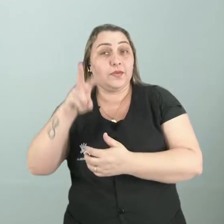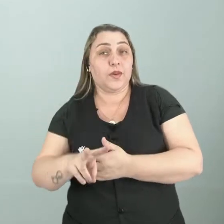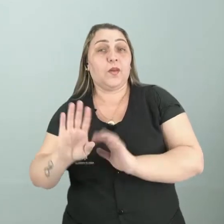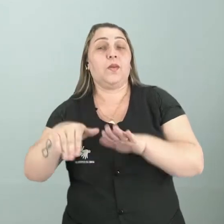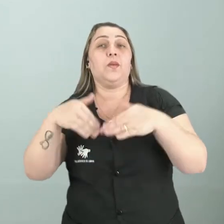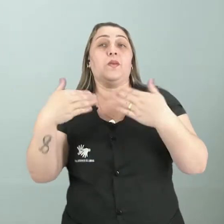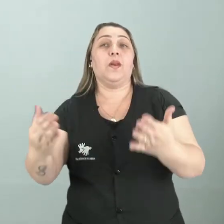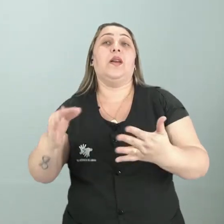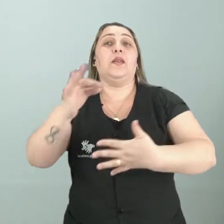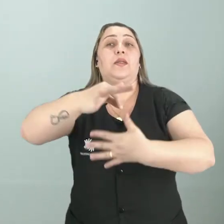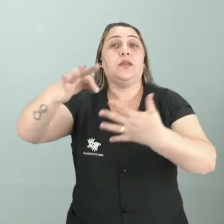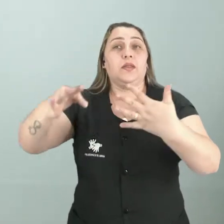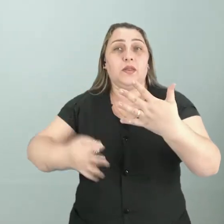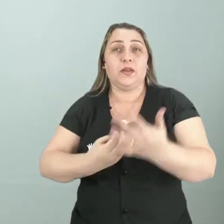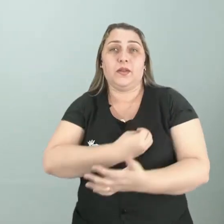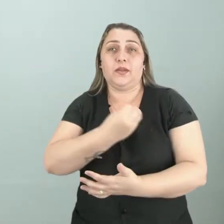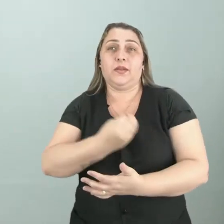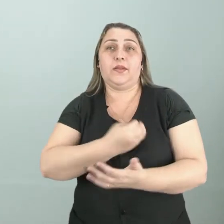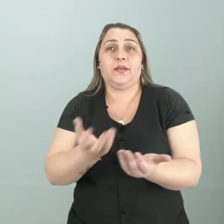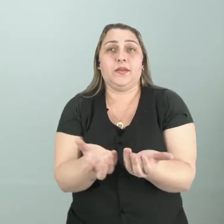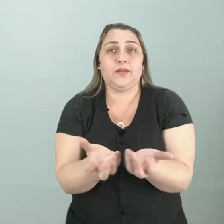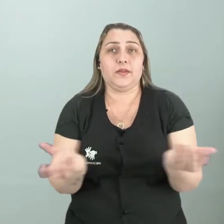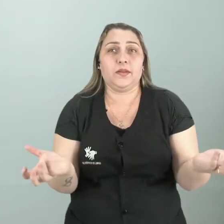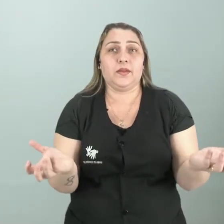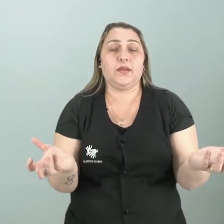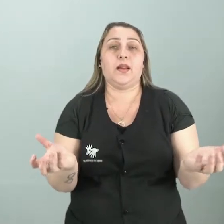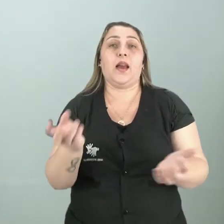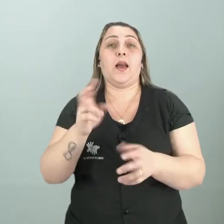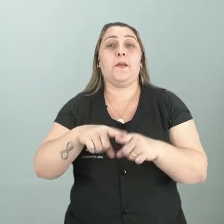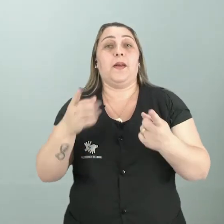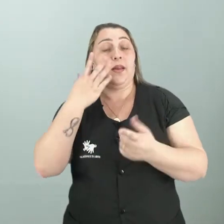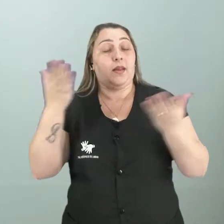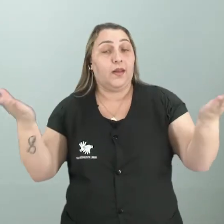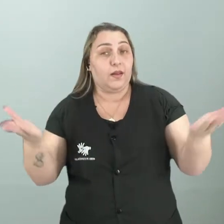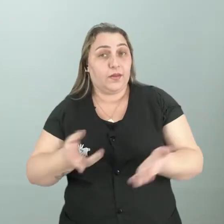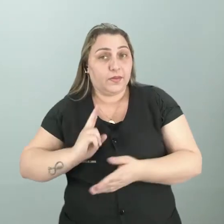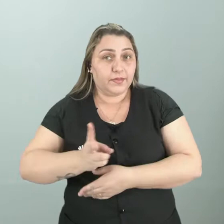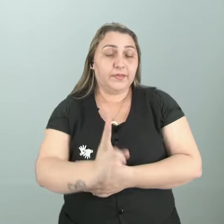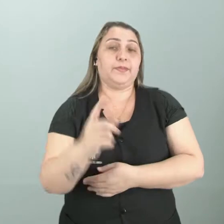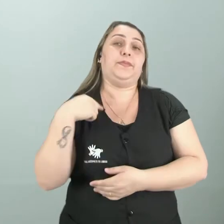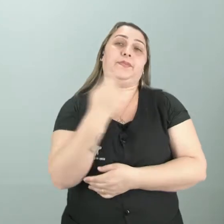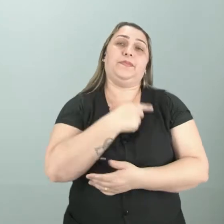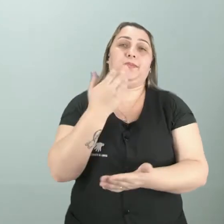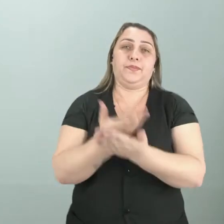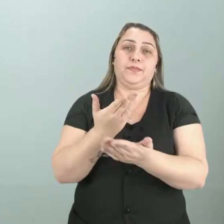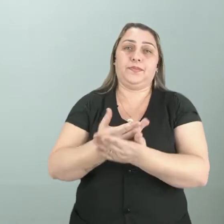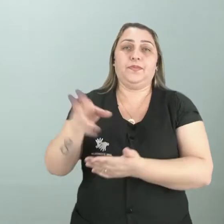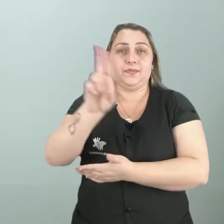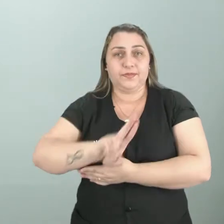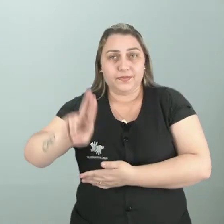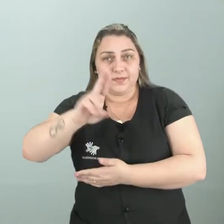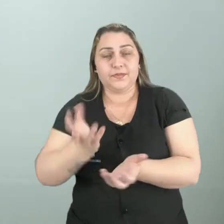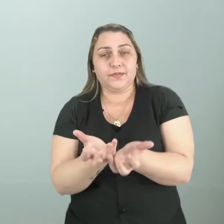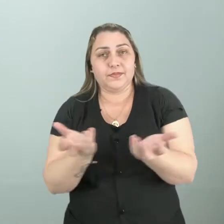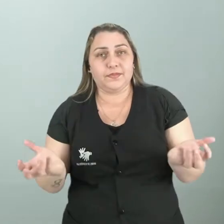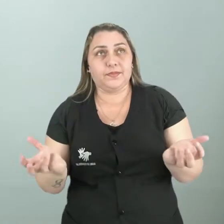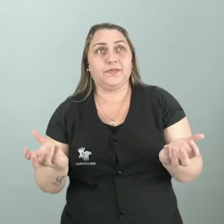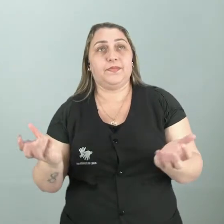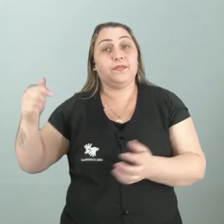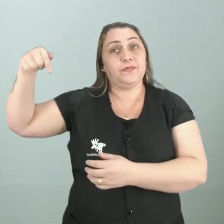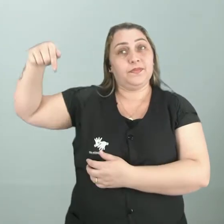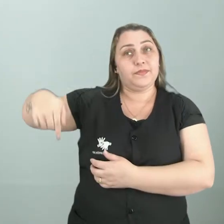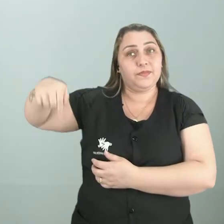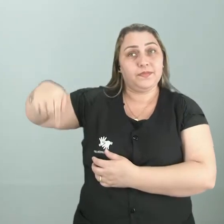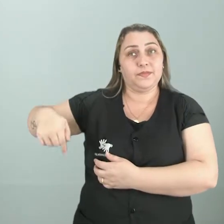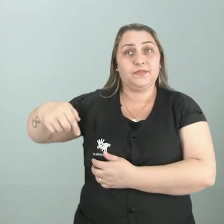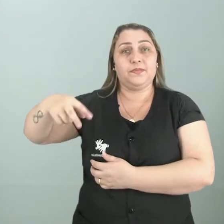os elementos presentes nesta maquete. Mas agora nós vamos continuar nossa aula usando essa maquete aqui. Quero que